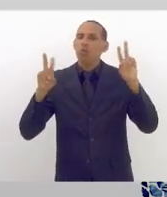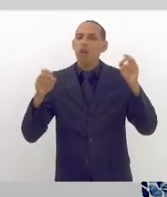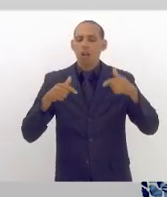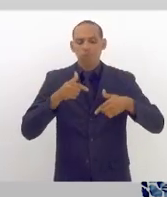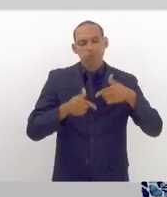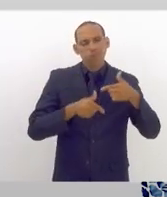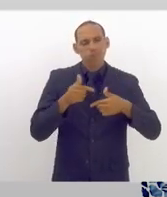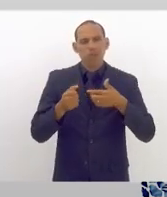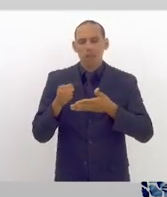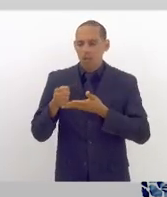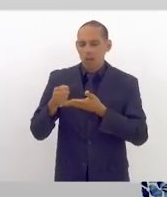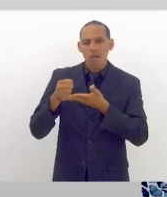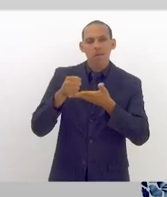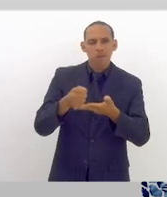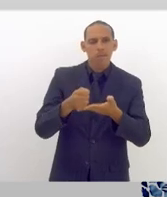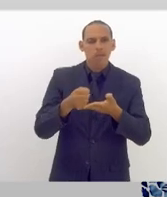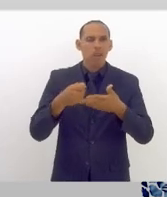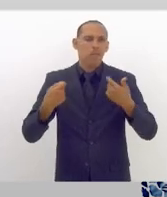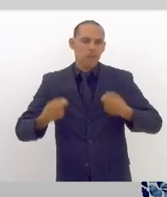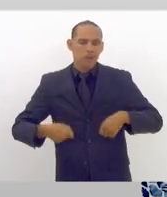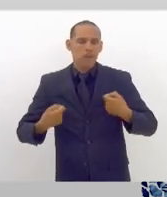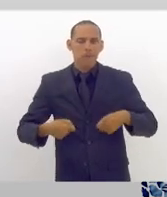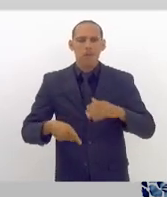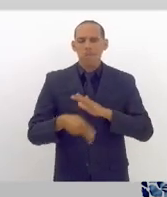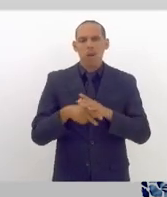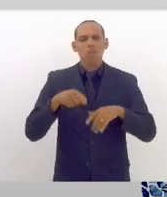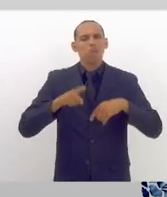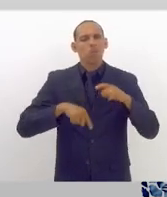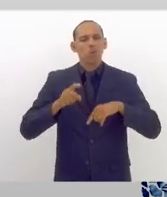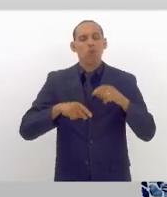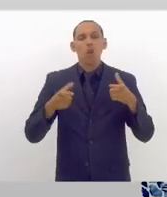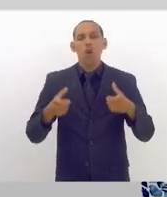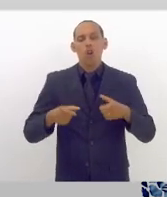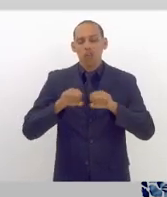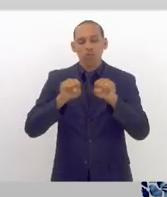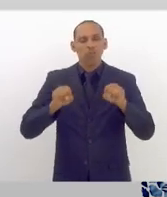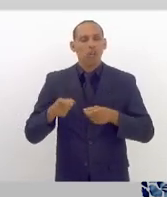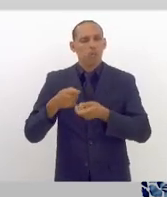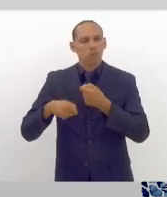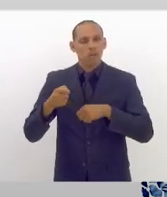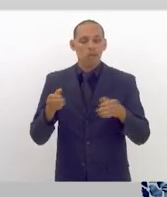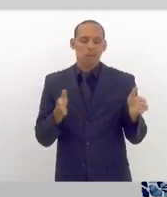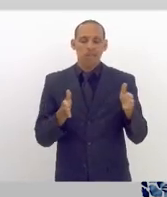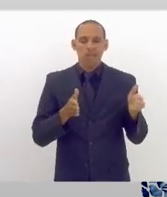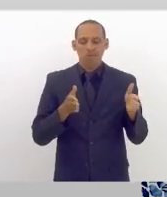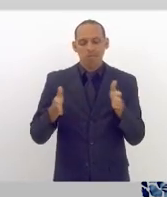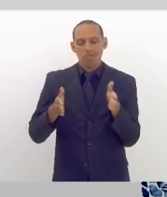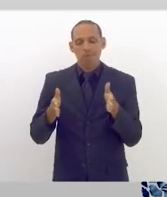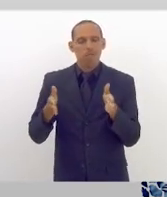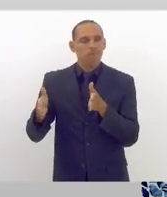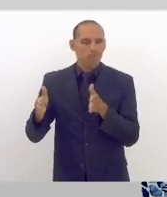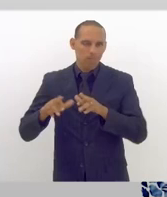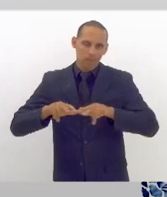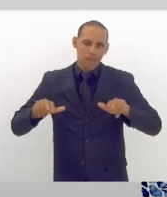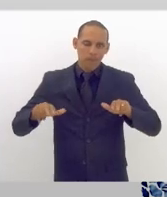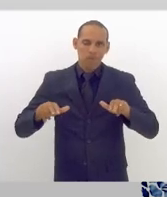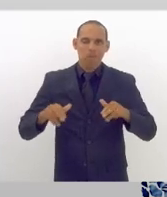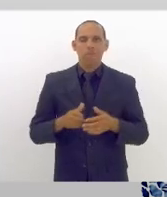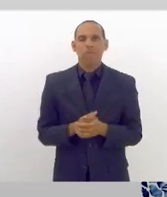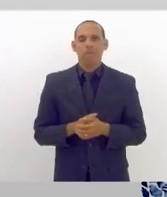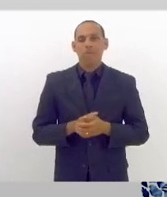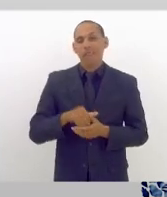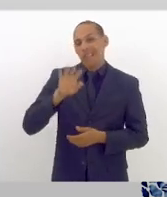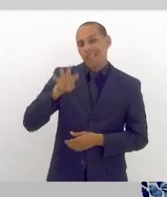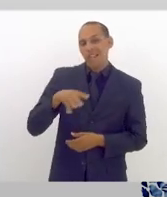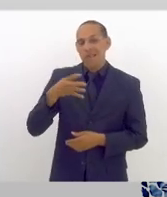de oferta e demanda de produtos num sistema econômico e um determinado período pode continuar a tabela de